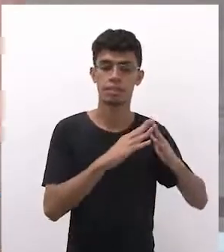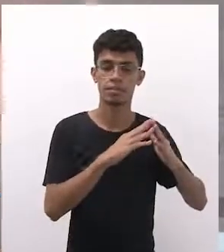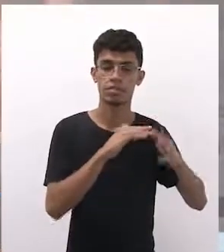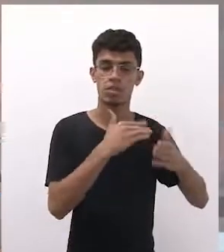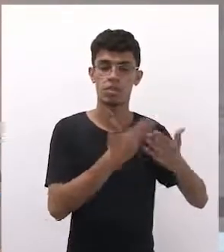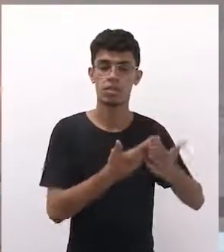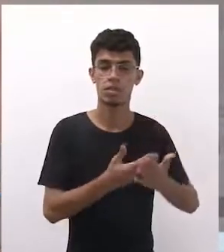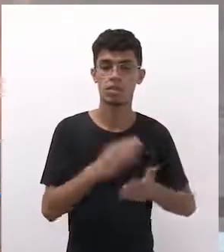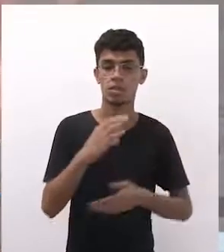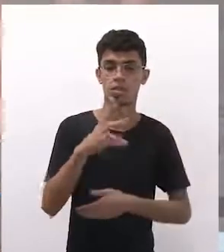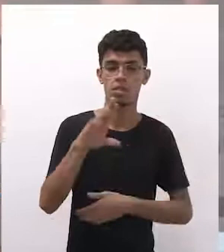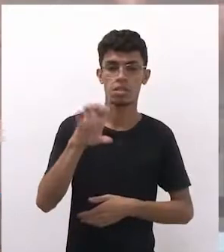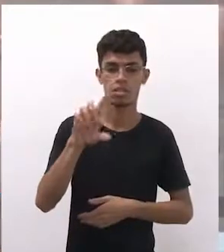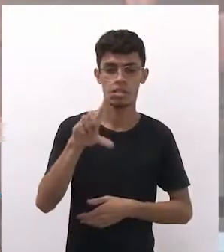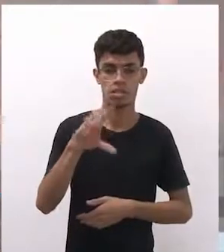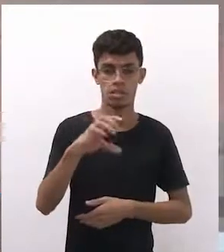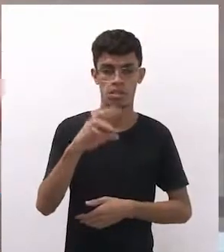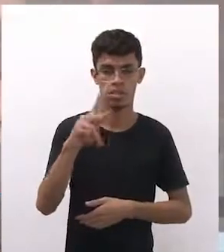meninas a cuidarem